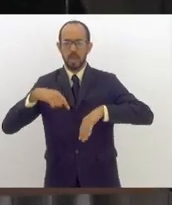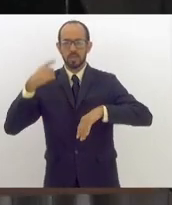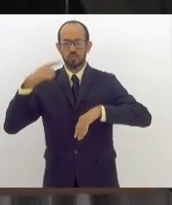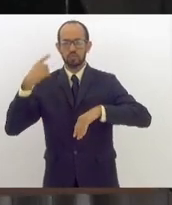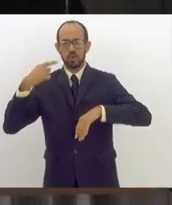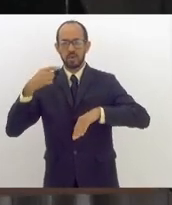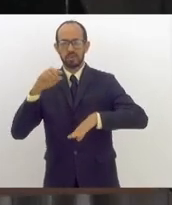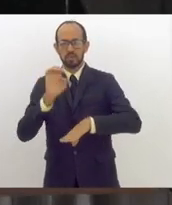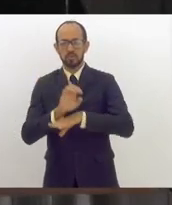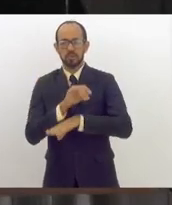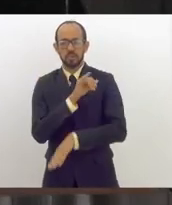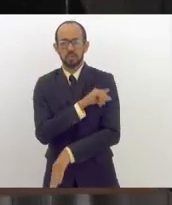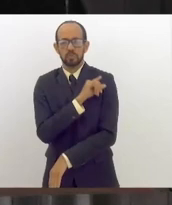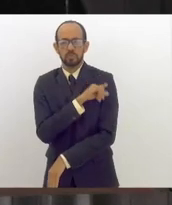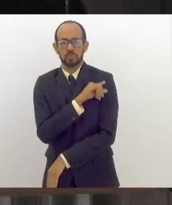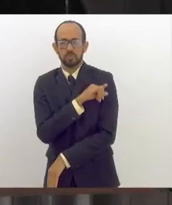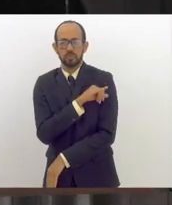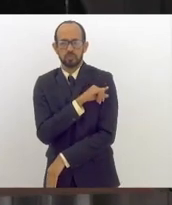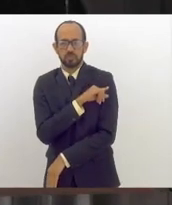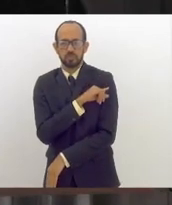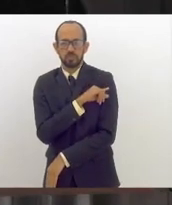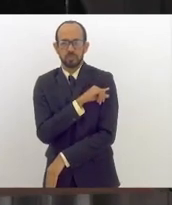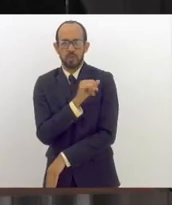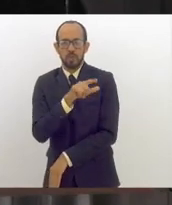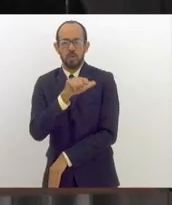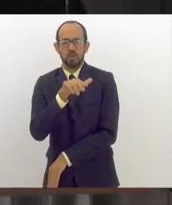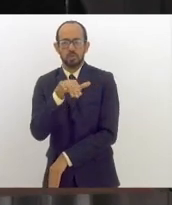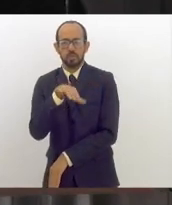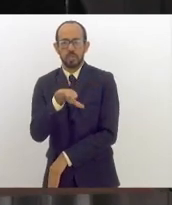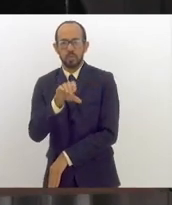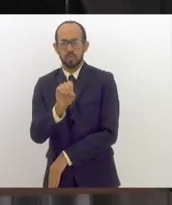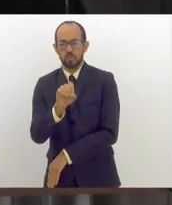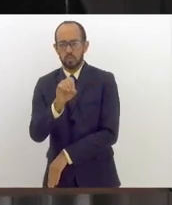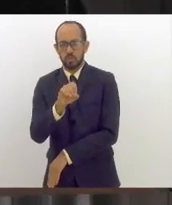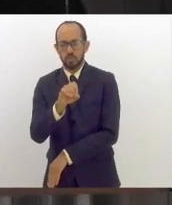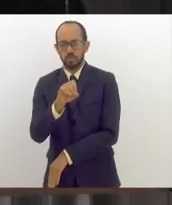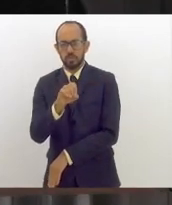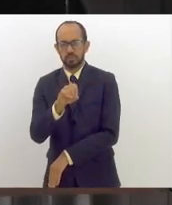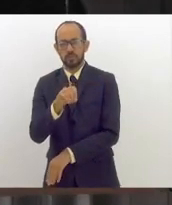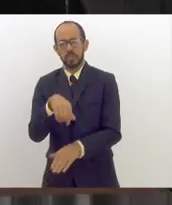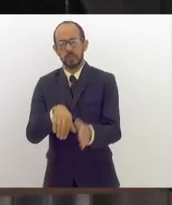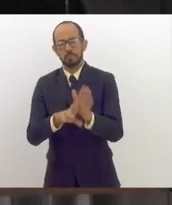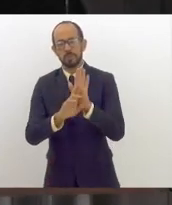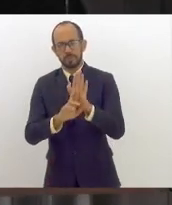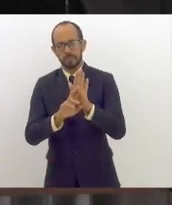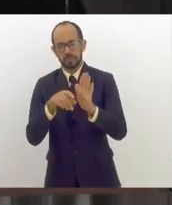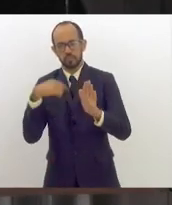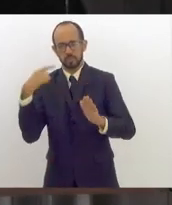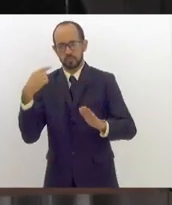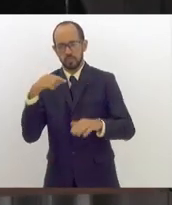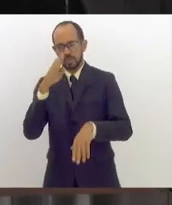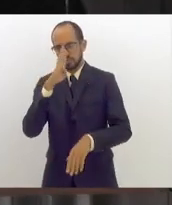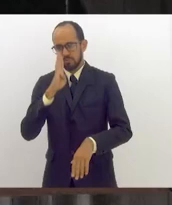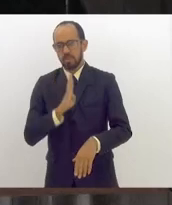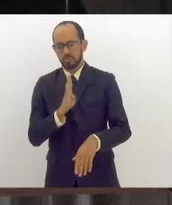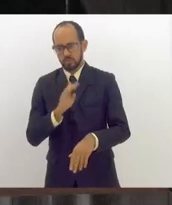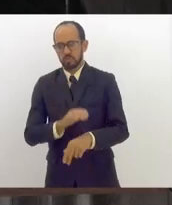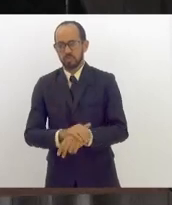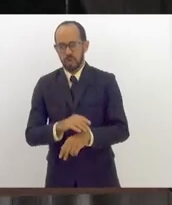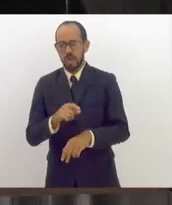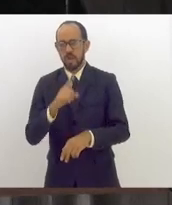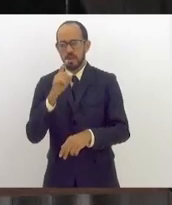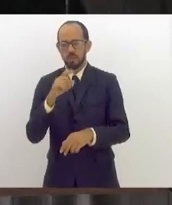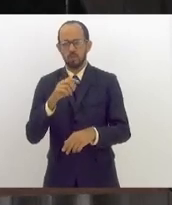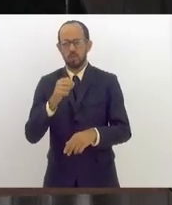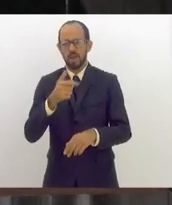Valente advogado brasileiro Luciano bandeira que de a uma década mais ou menos me